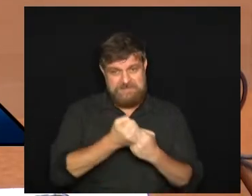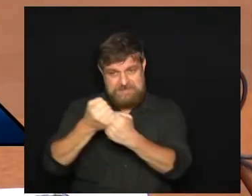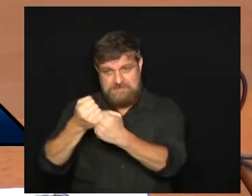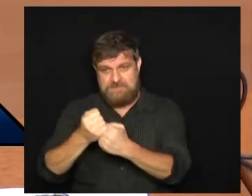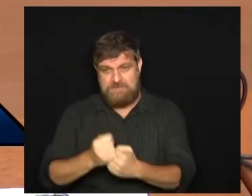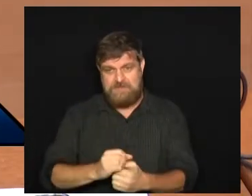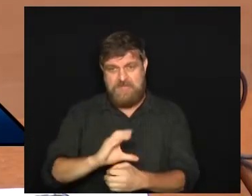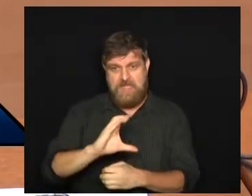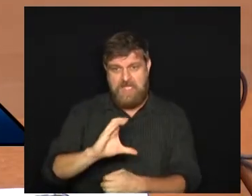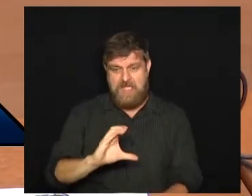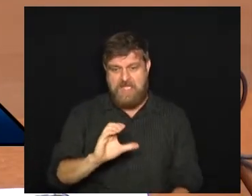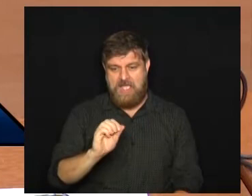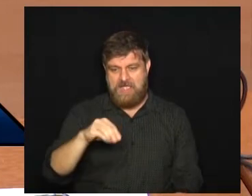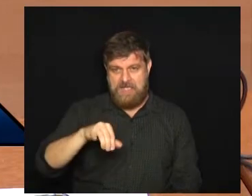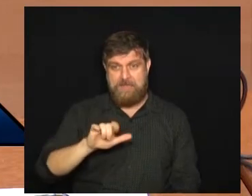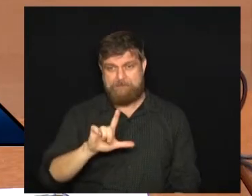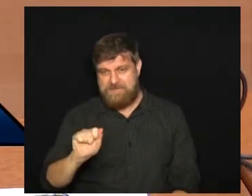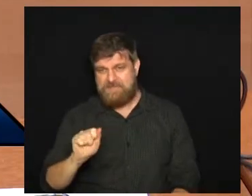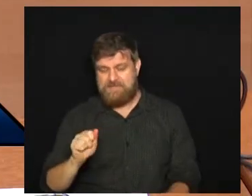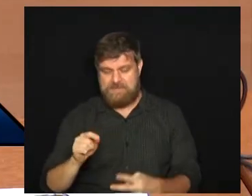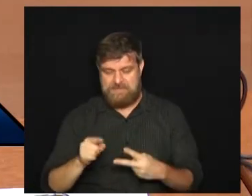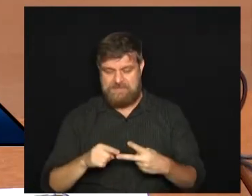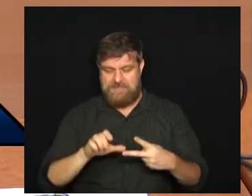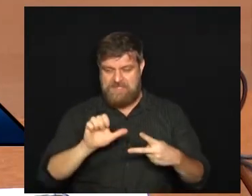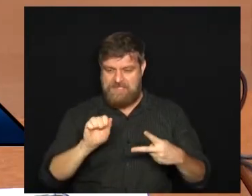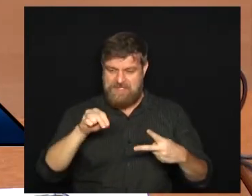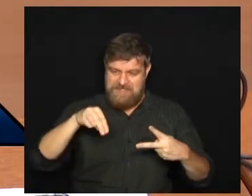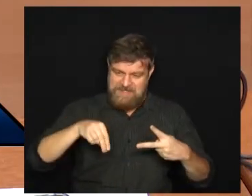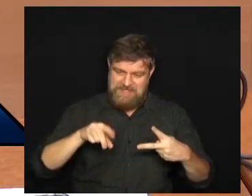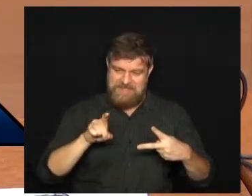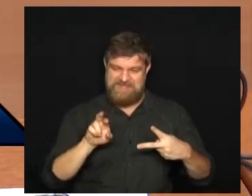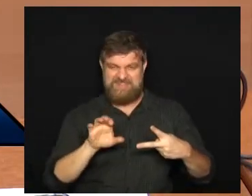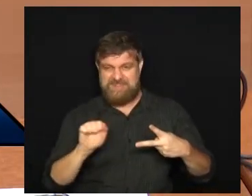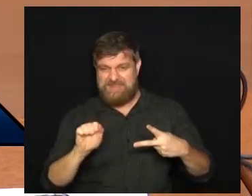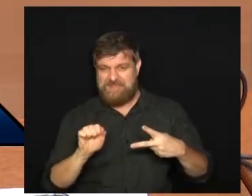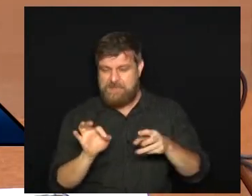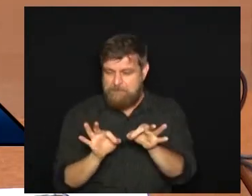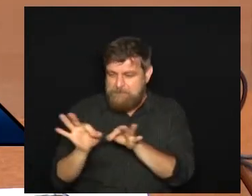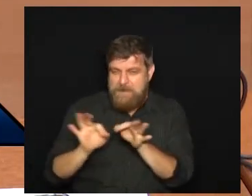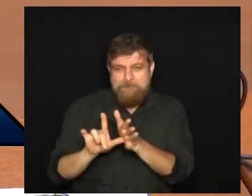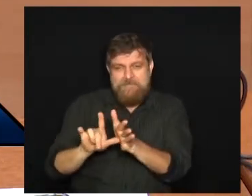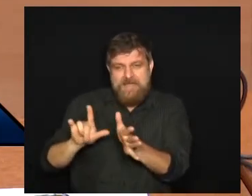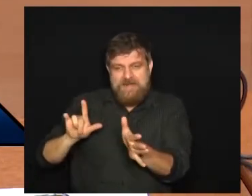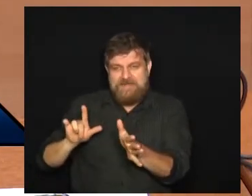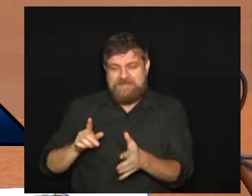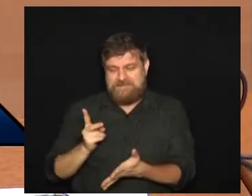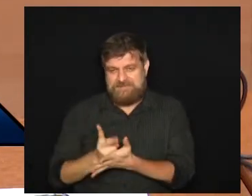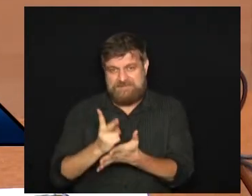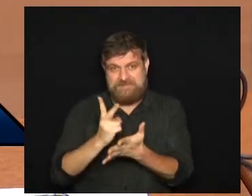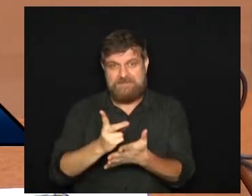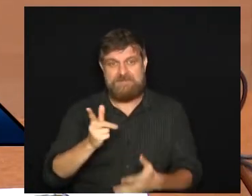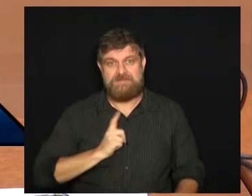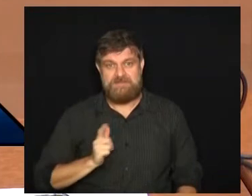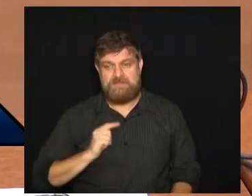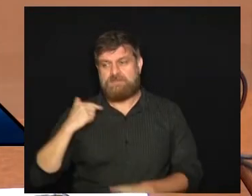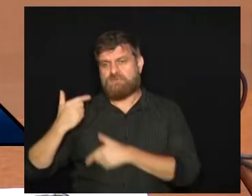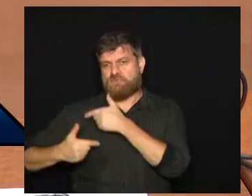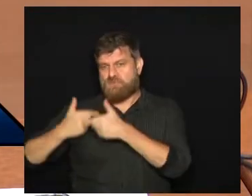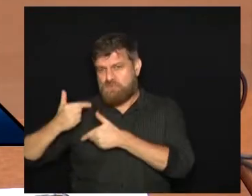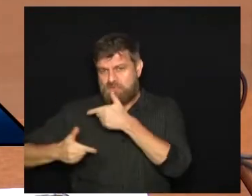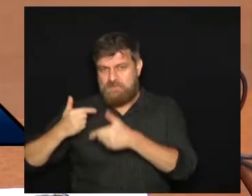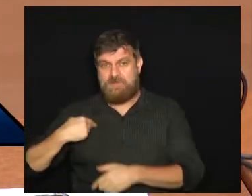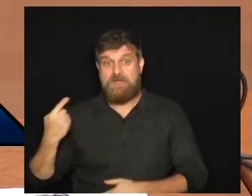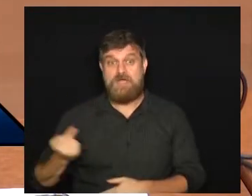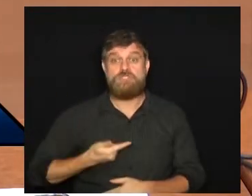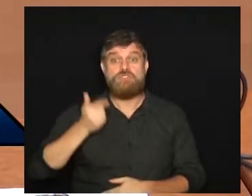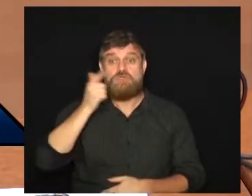Camila, a Andréia, sempre junto conosco aqui por esse trabalho. Eles preparam tudo para nós aqui, mas por trás tem um grande trabalho para que nós possamos